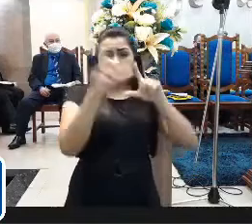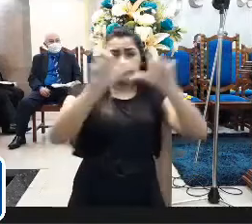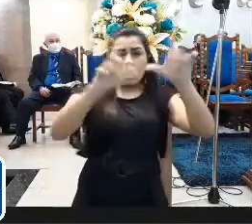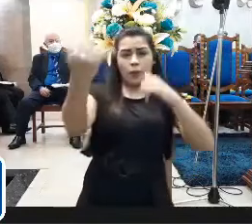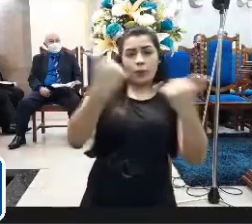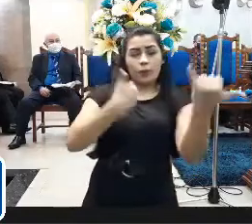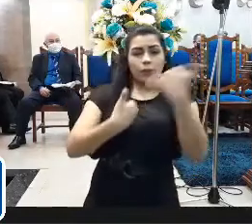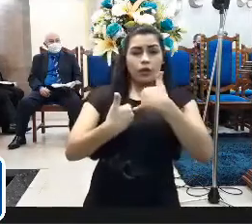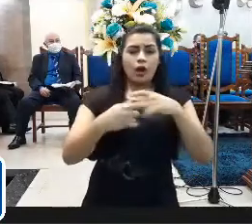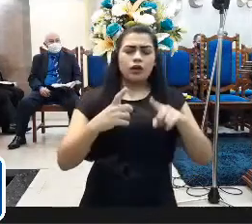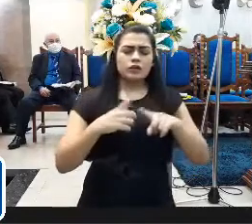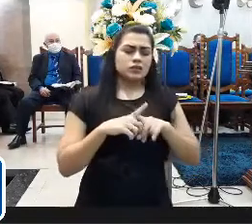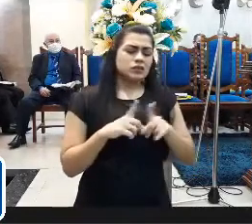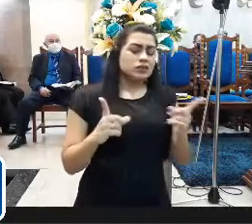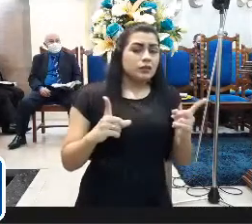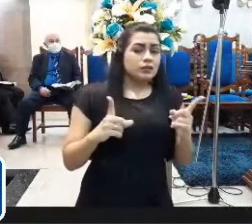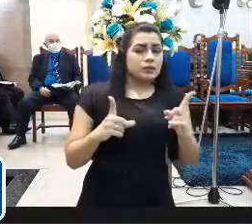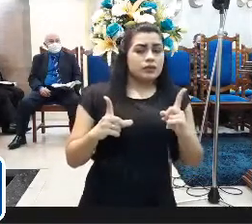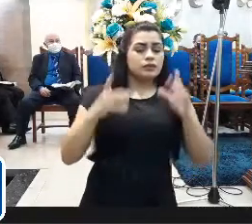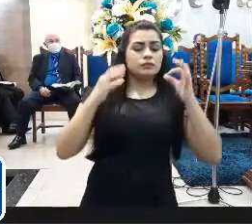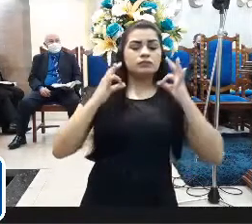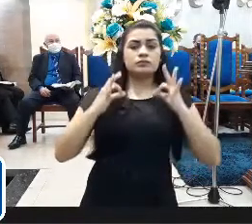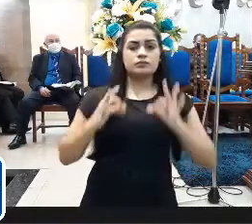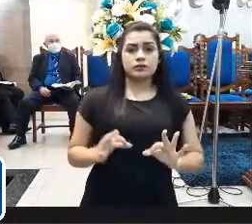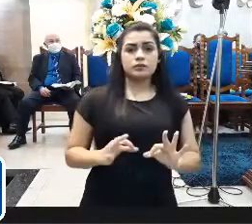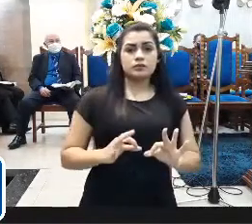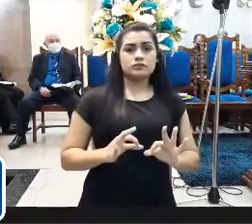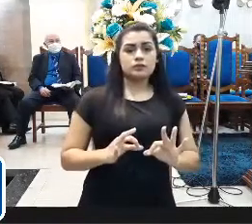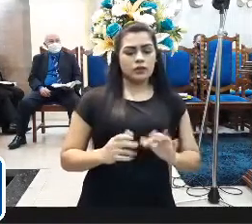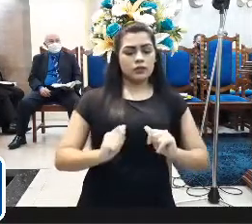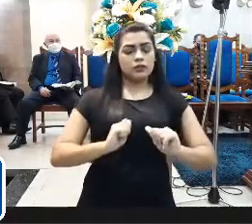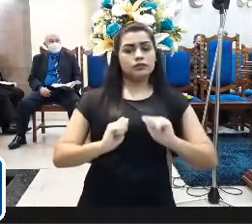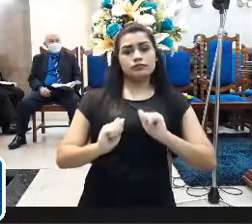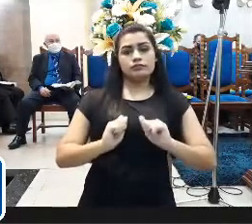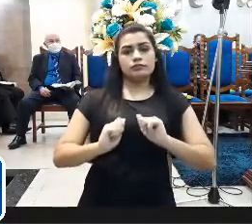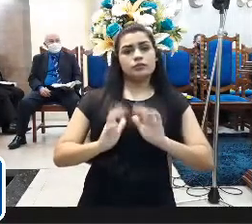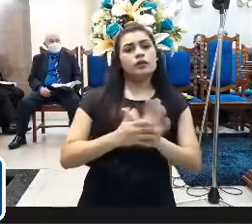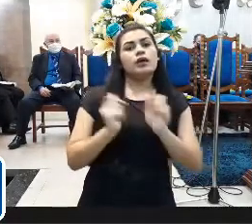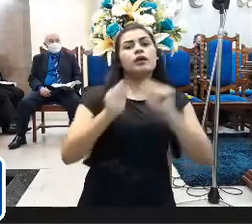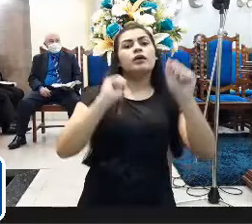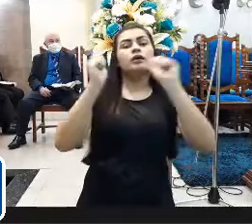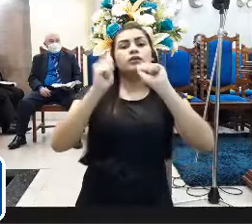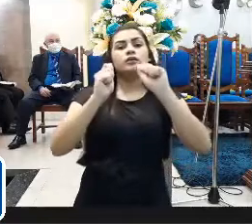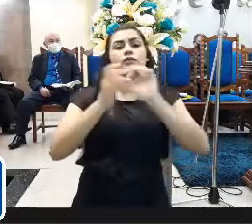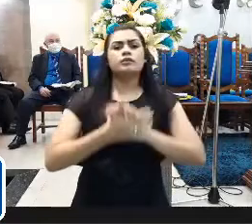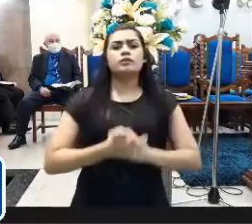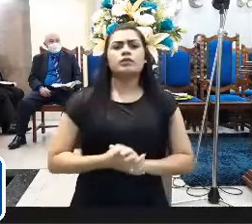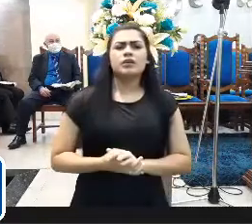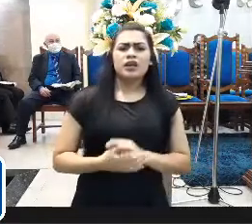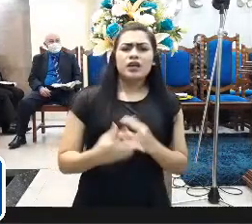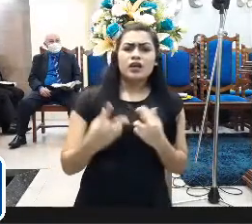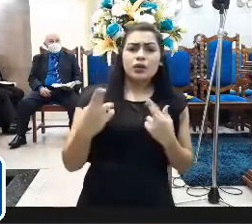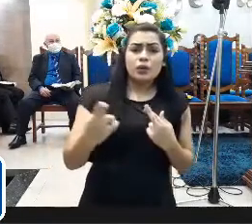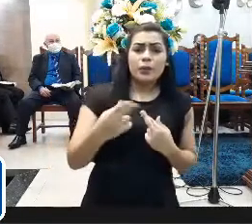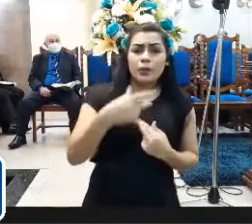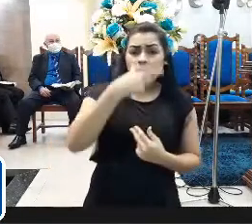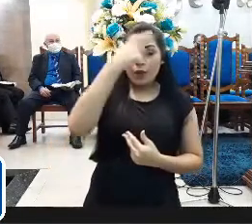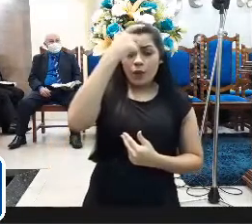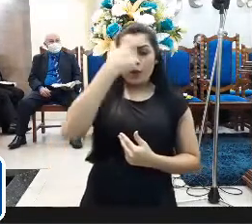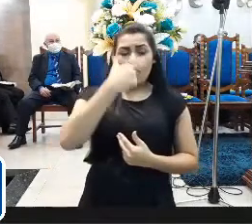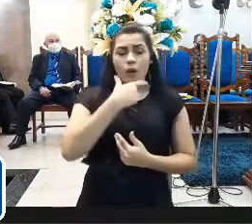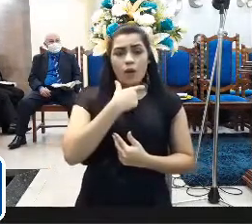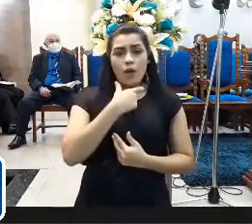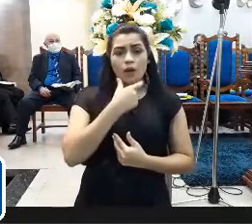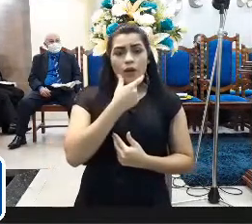ser controlado, ser moderado. Louvado seja o nome do Senhor, aleluia. Não seja como um embriagado, que a sua